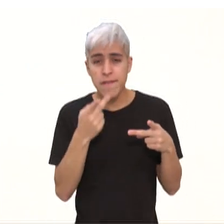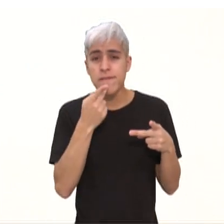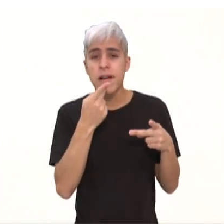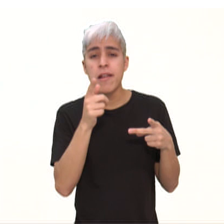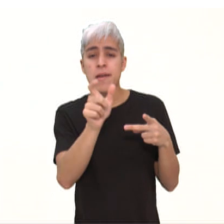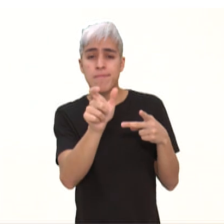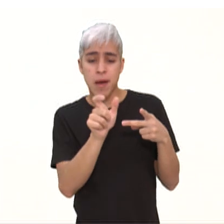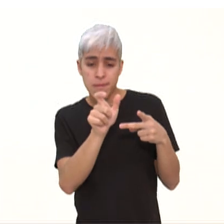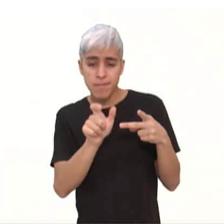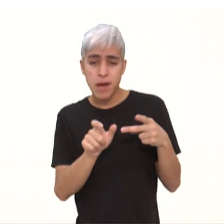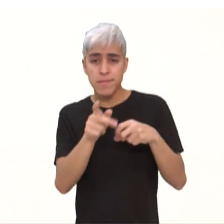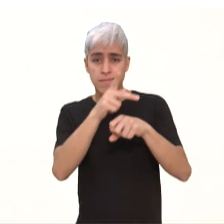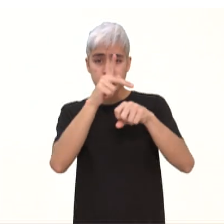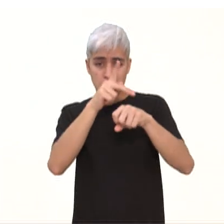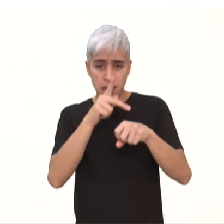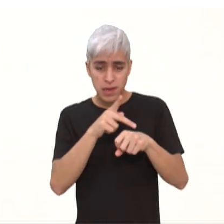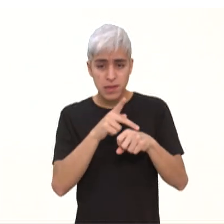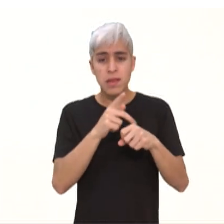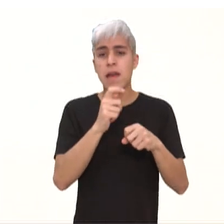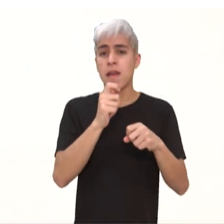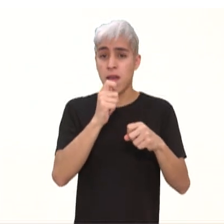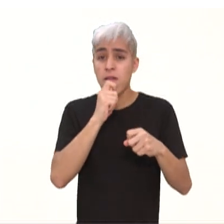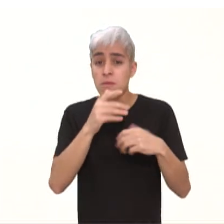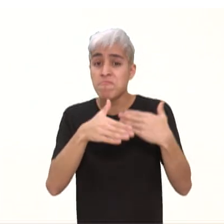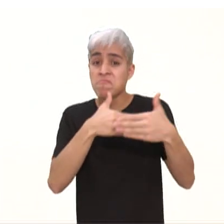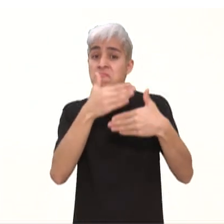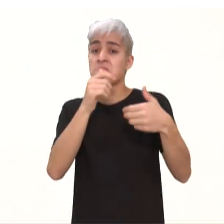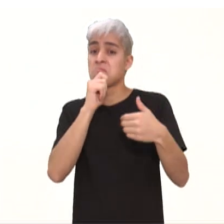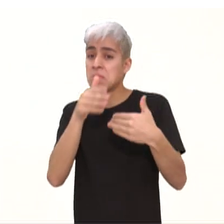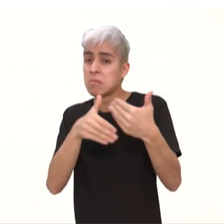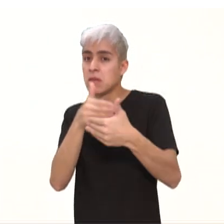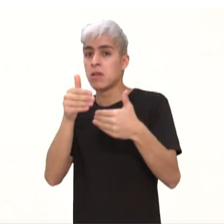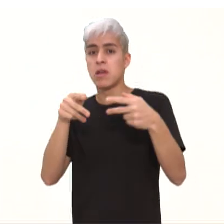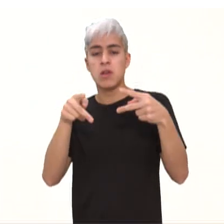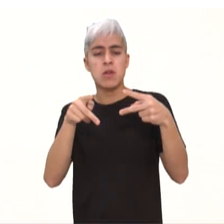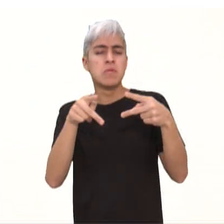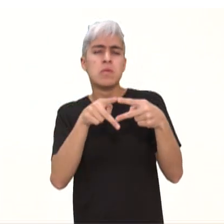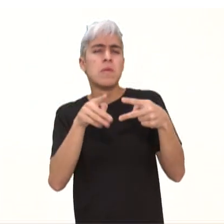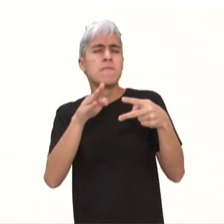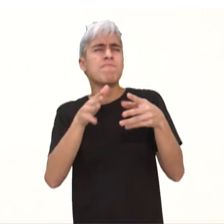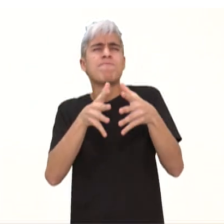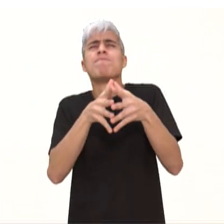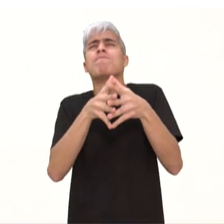países emergentes, né? Acabei de falar deles, né? Os 2 maiores